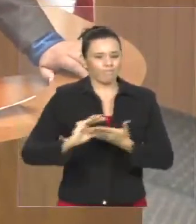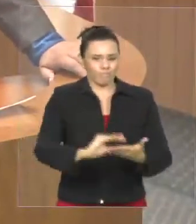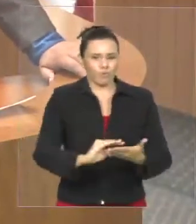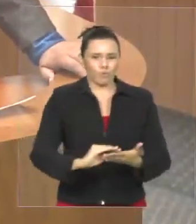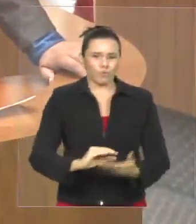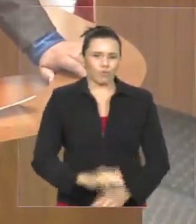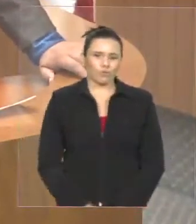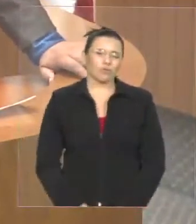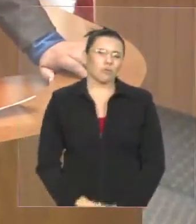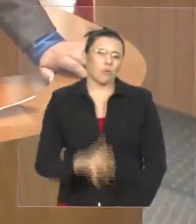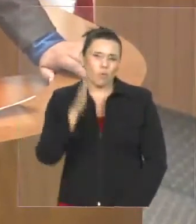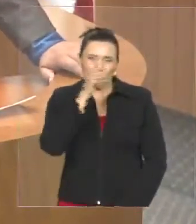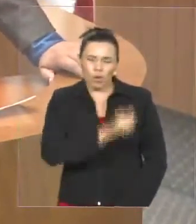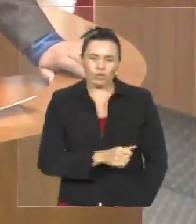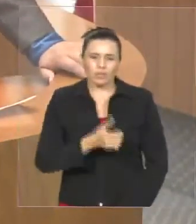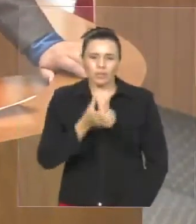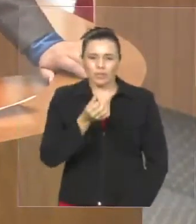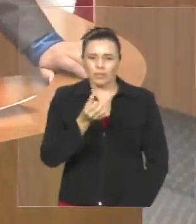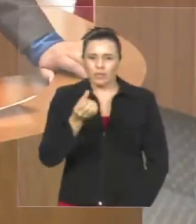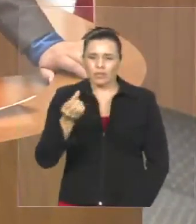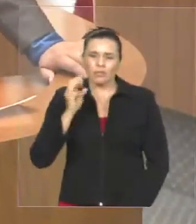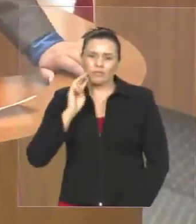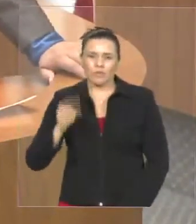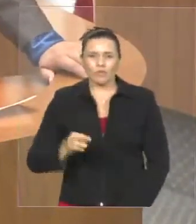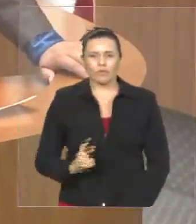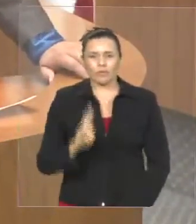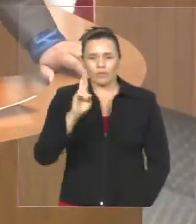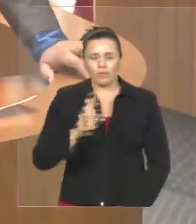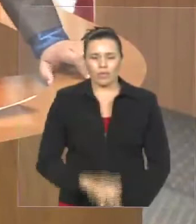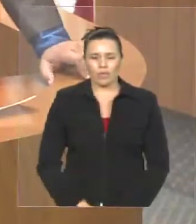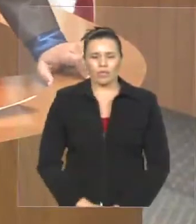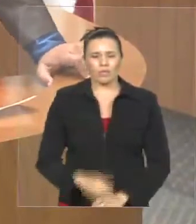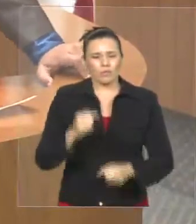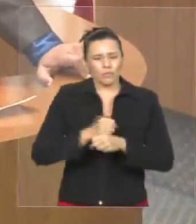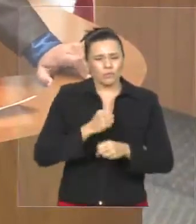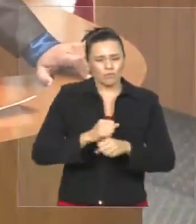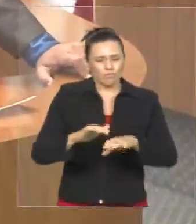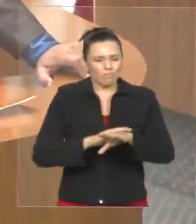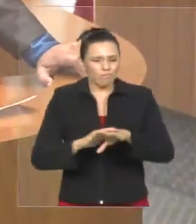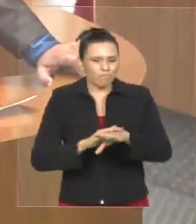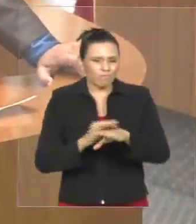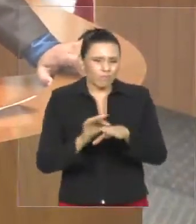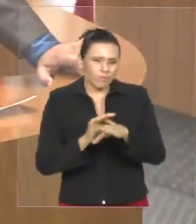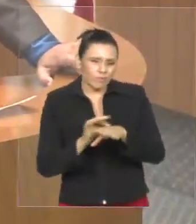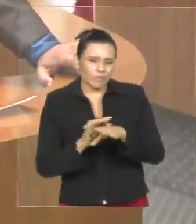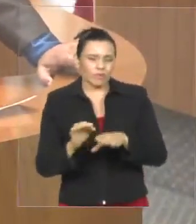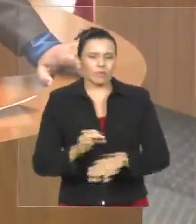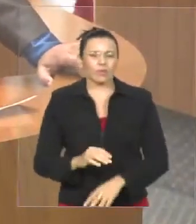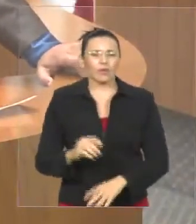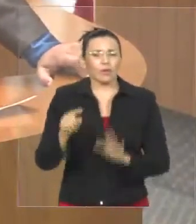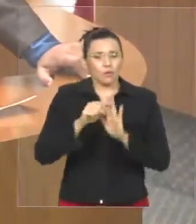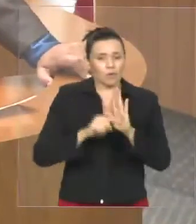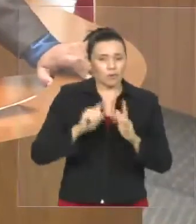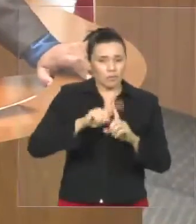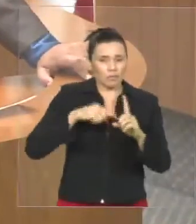quase 600 milhões de reais em estradas, no programa Mais Asfalto,